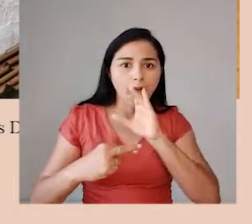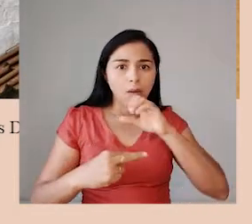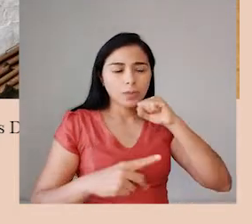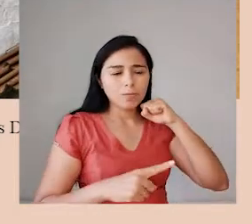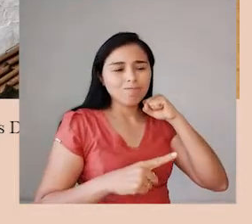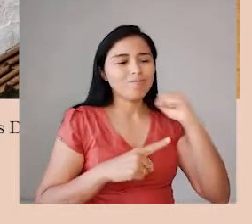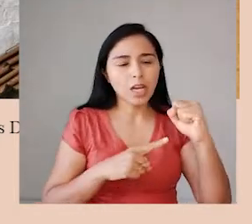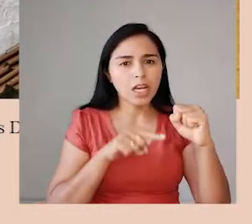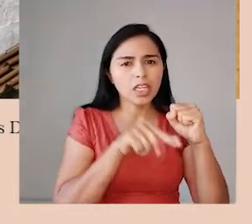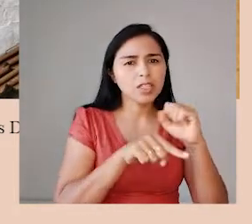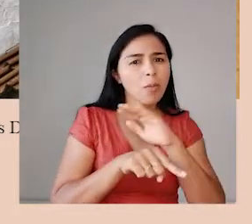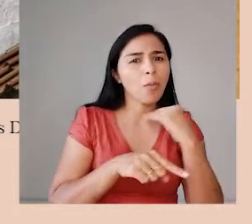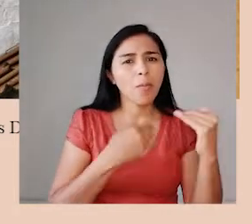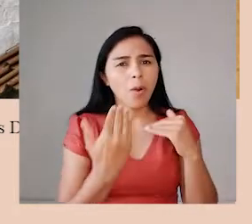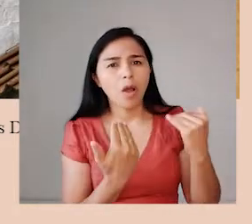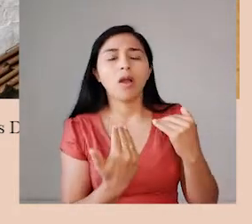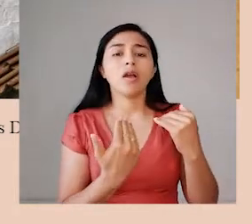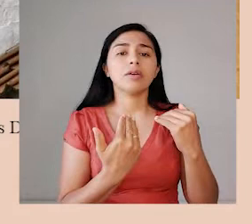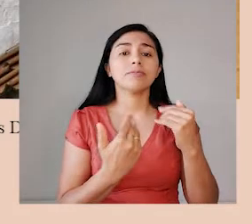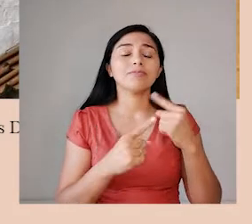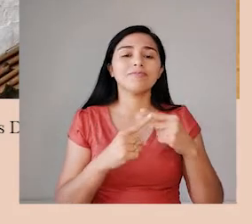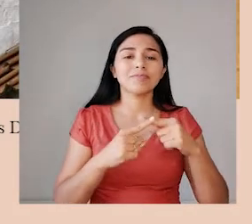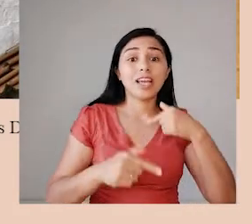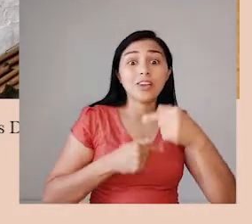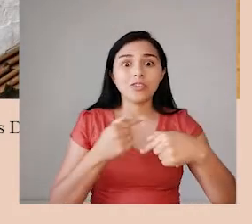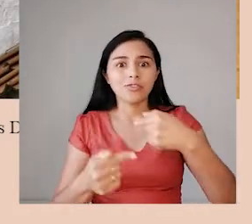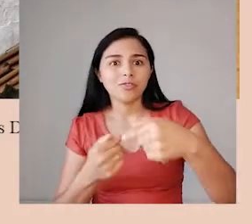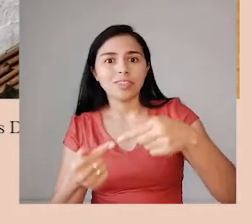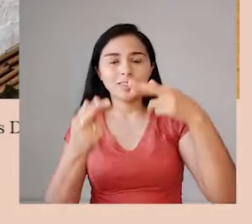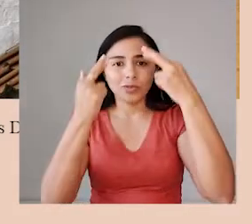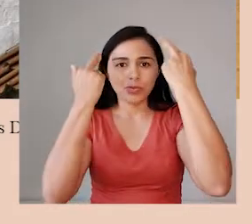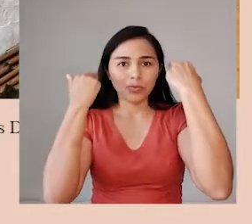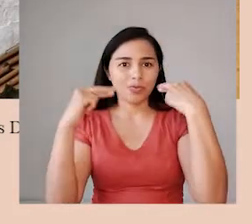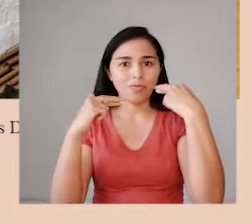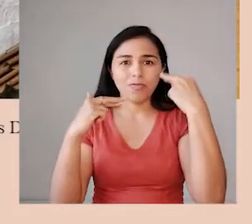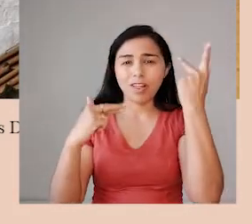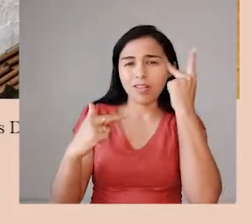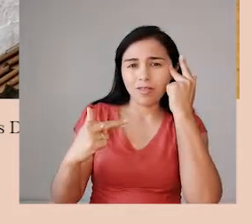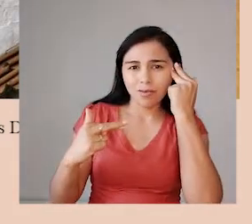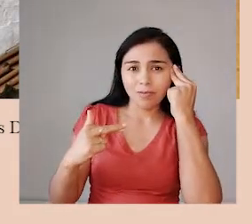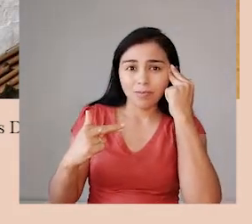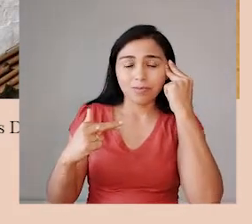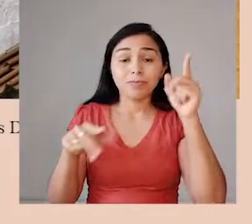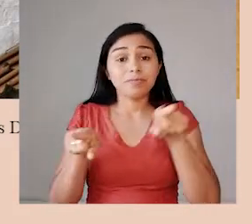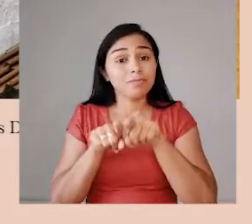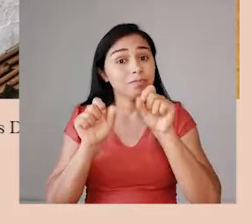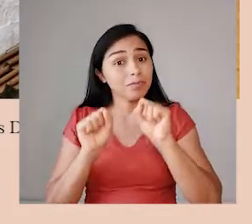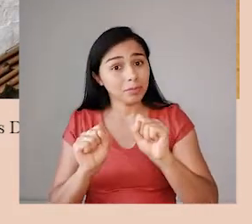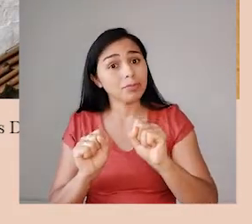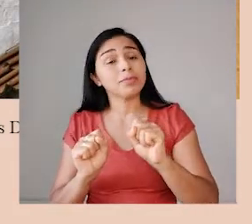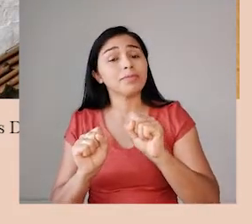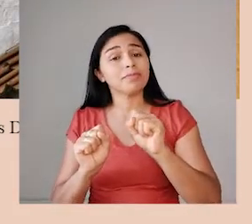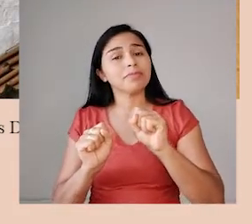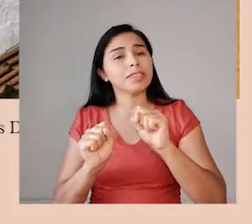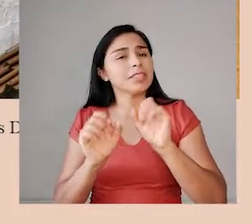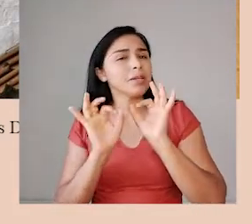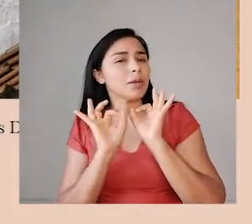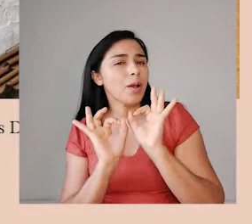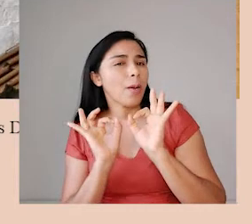as futuras gerações de ovelhas comuns também pudessem ser aperfeiçoadas na